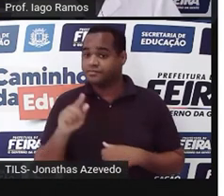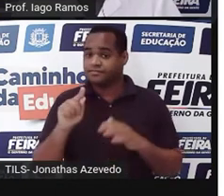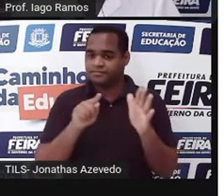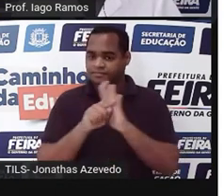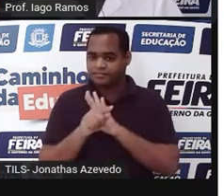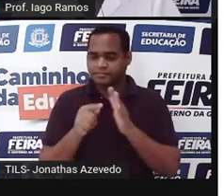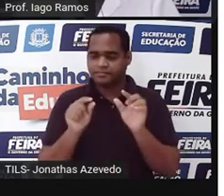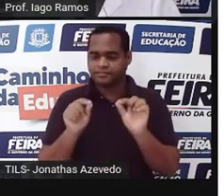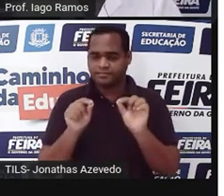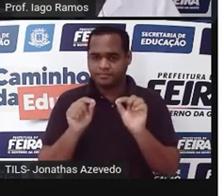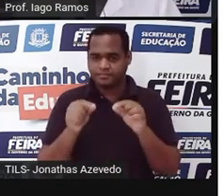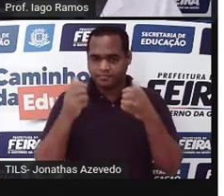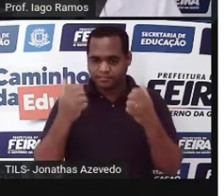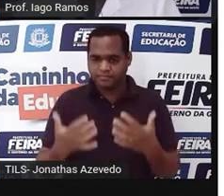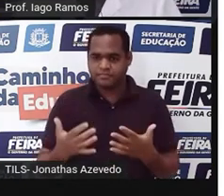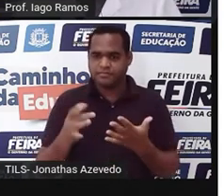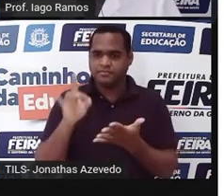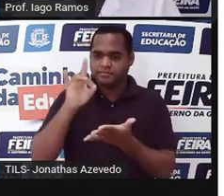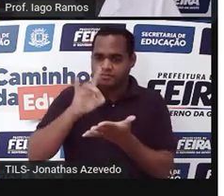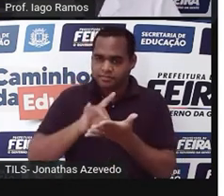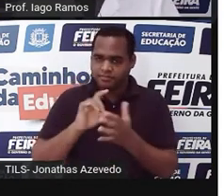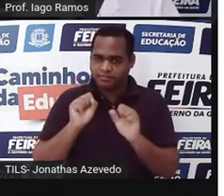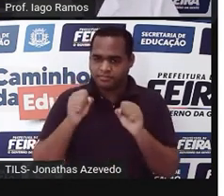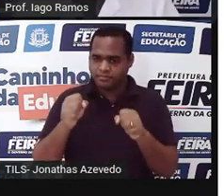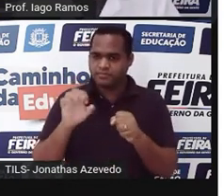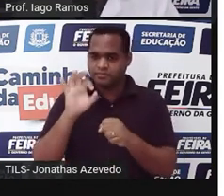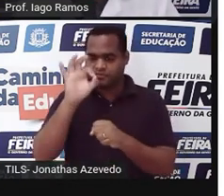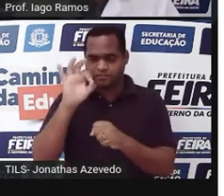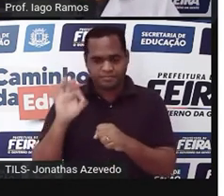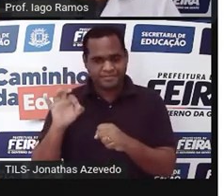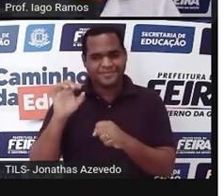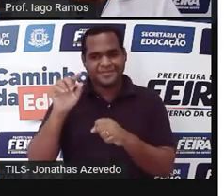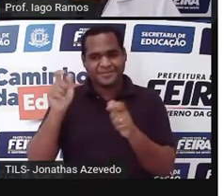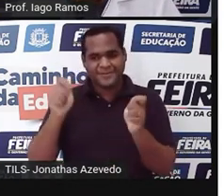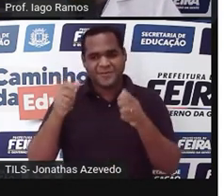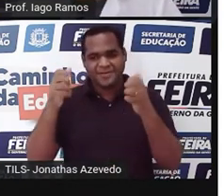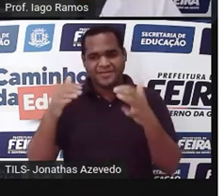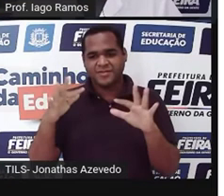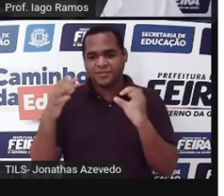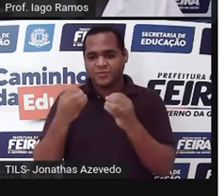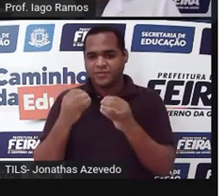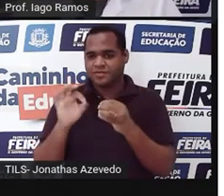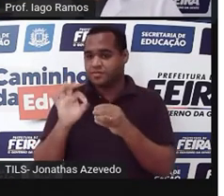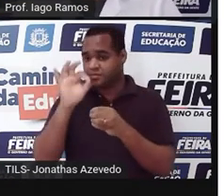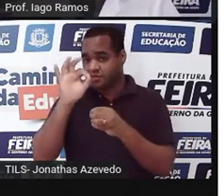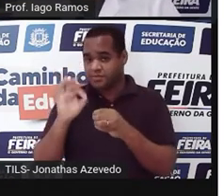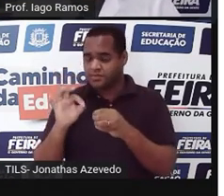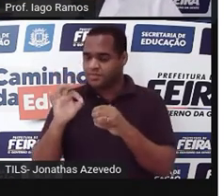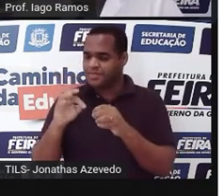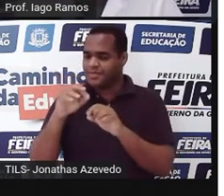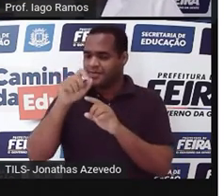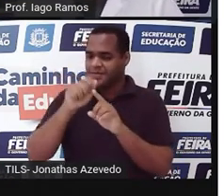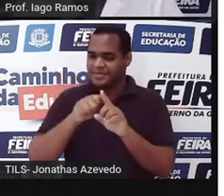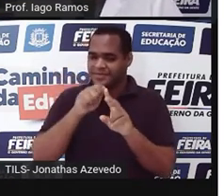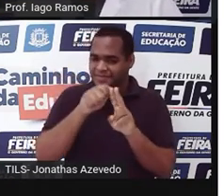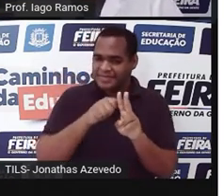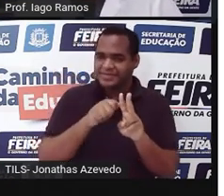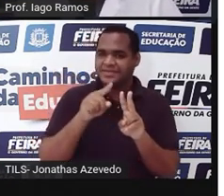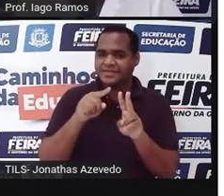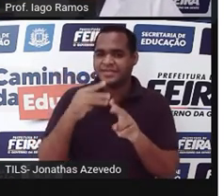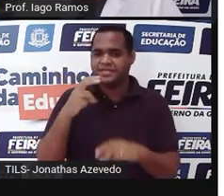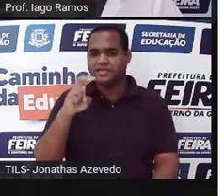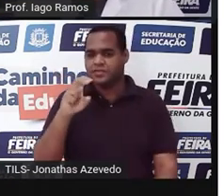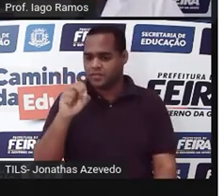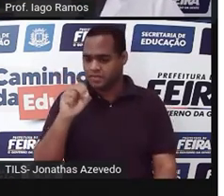pergunta a pergunta é É verdade que o percentual total do reajuste nos dois meses foi de